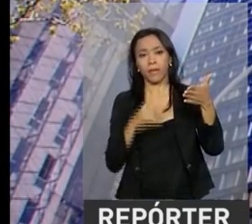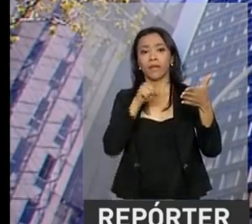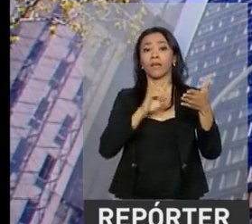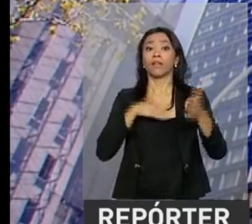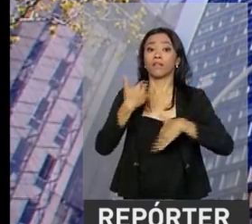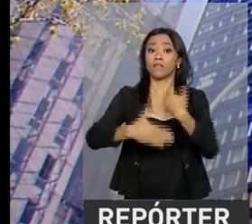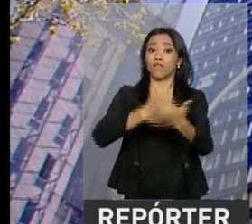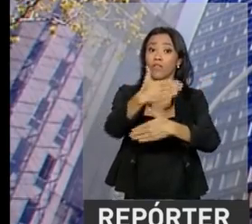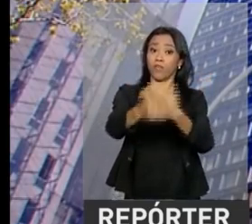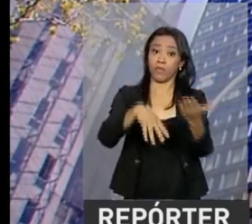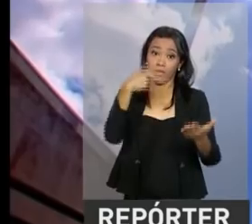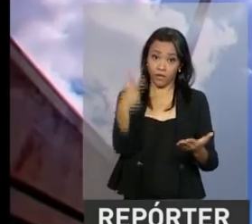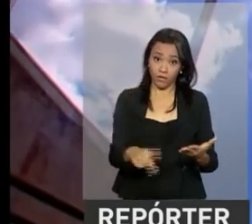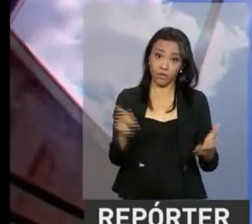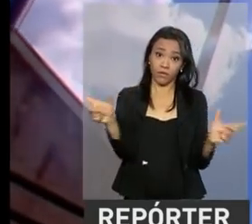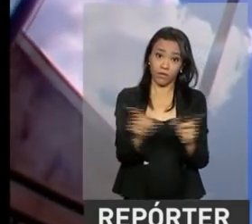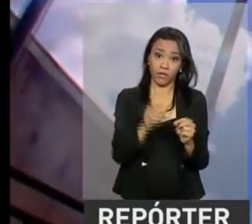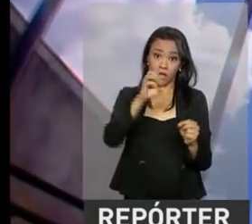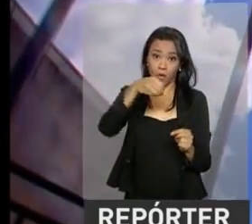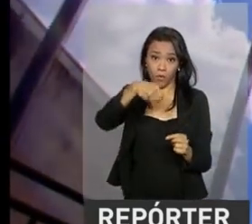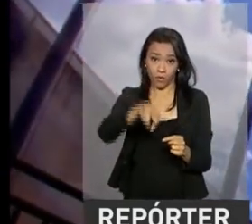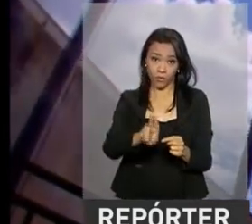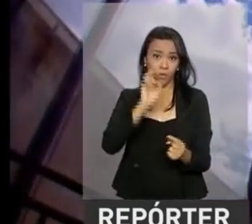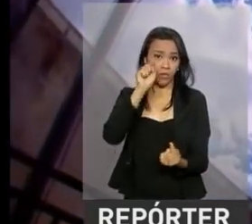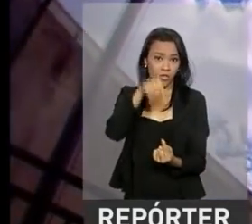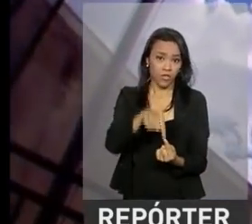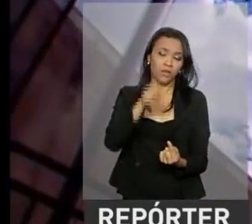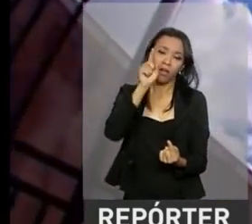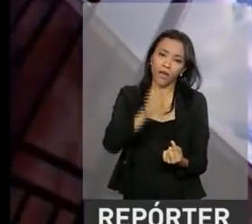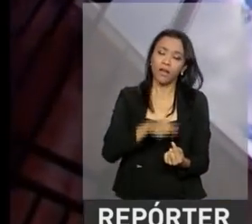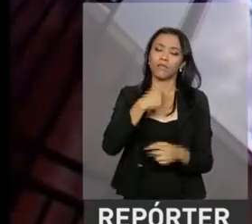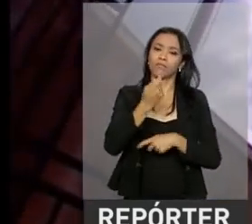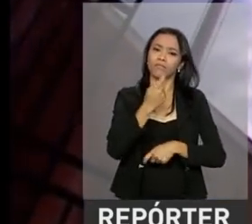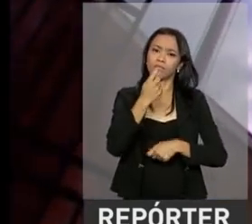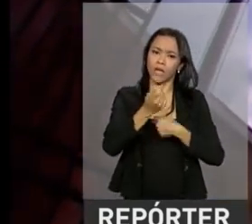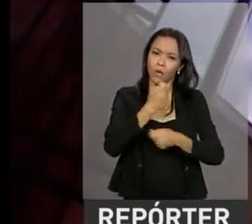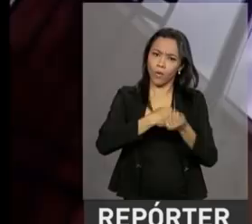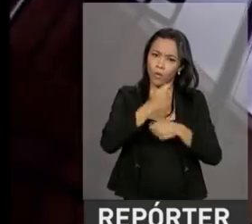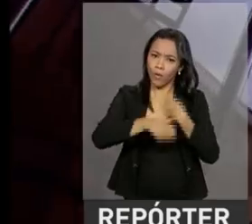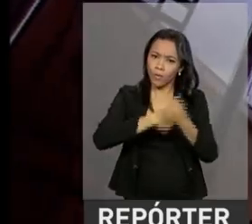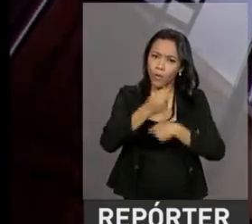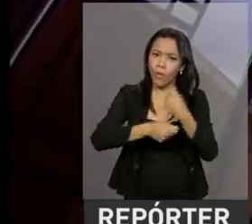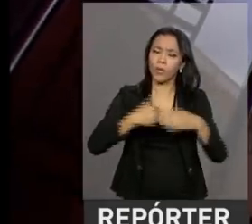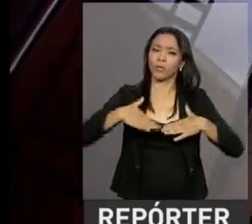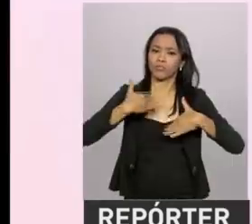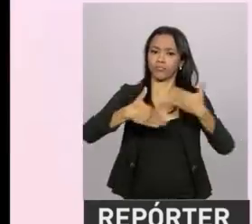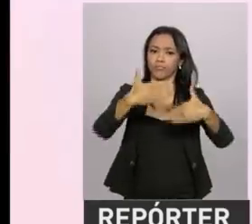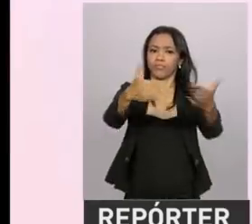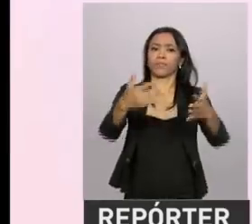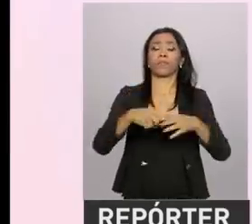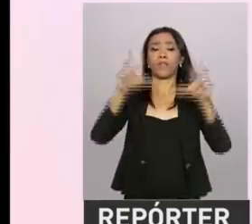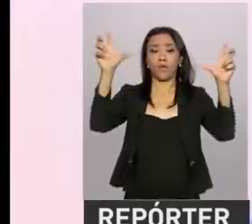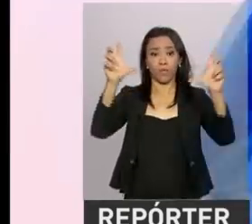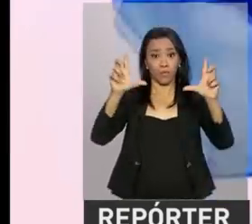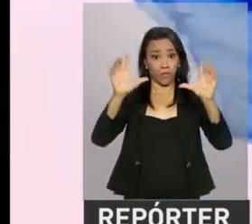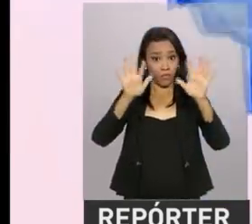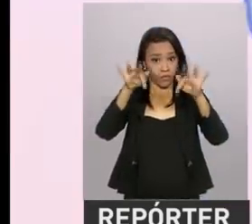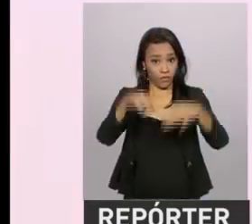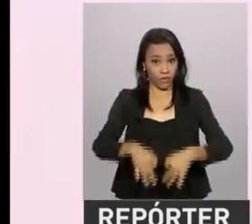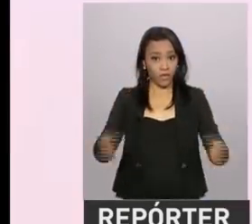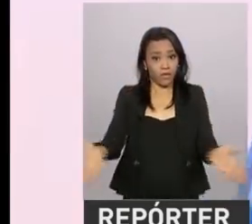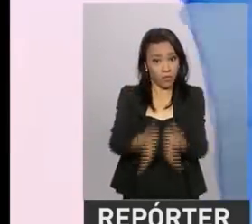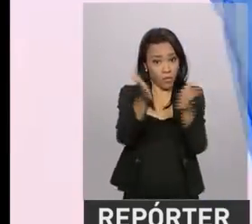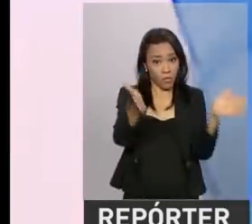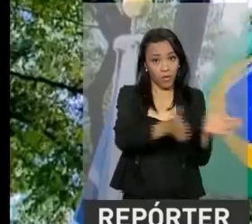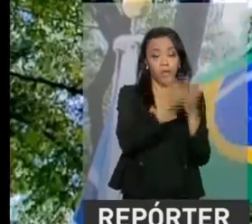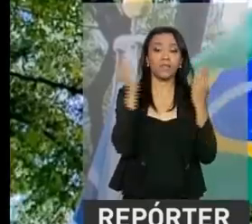Desenvolvimento Sustentável da ONU, que visam a promoção de um crescimento econômico inclusivo, a eliminação da pobreza e a proteção